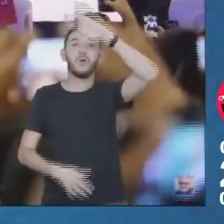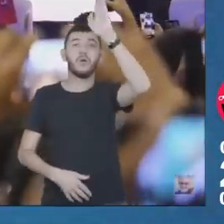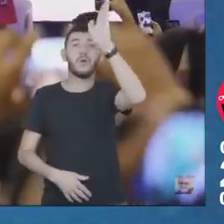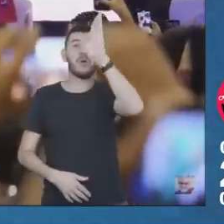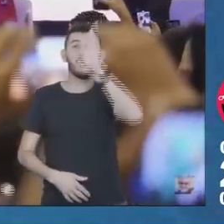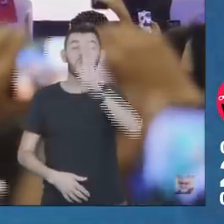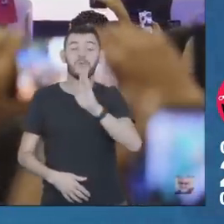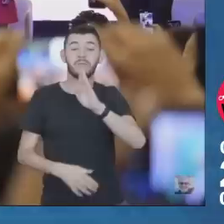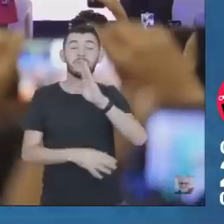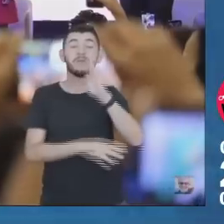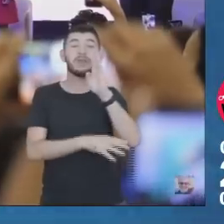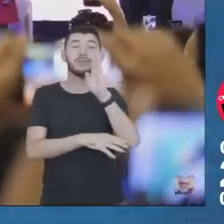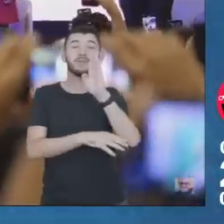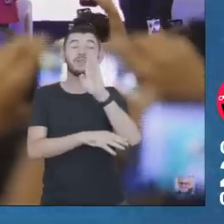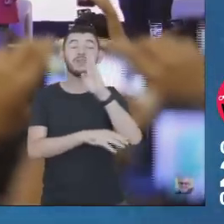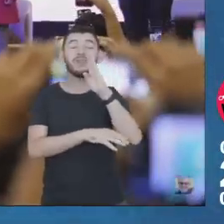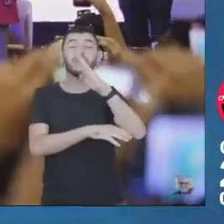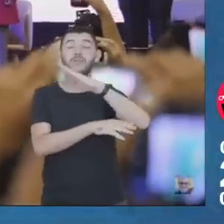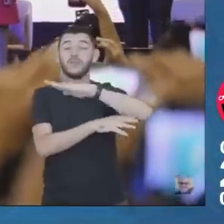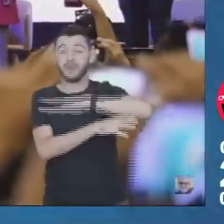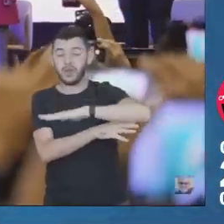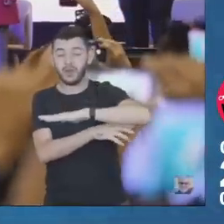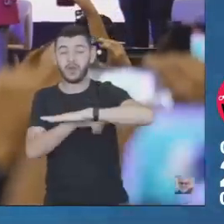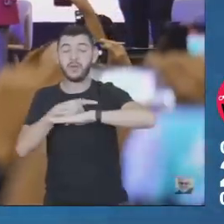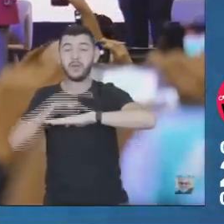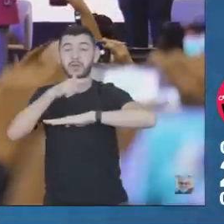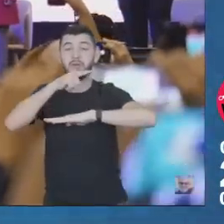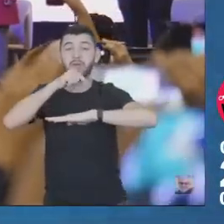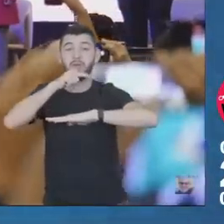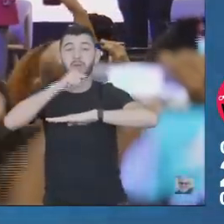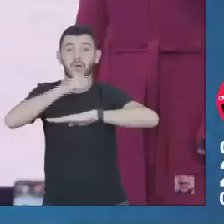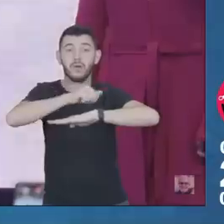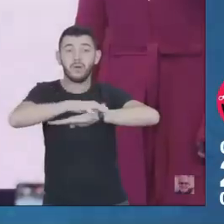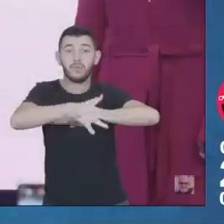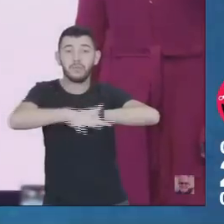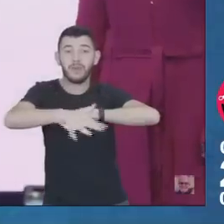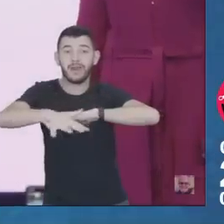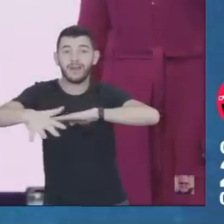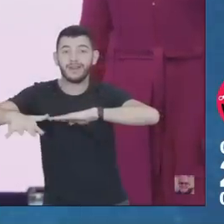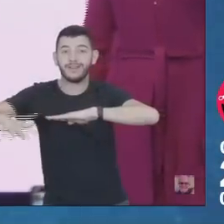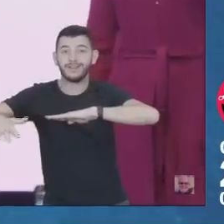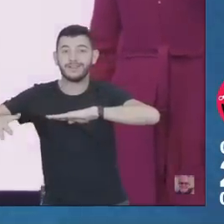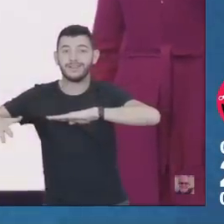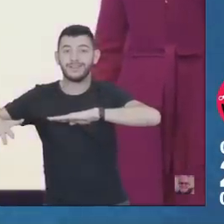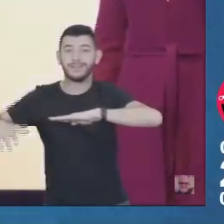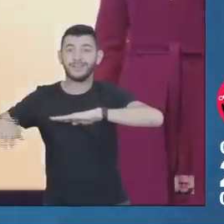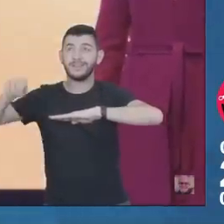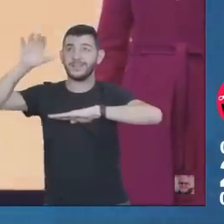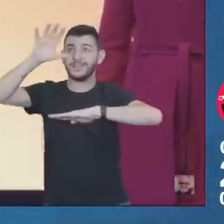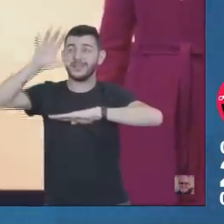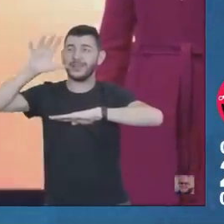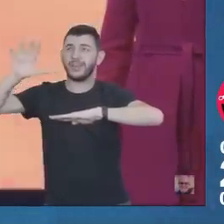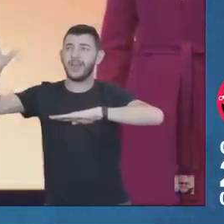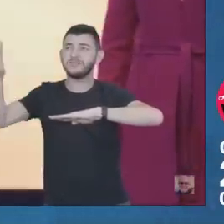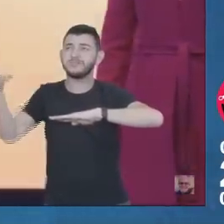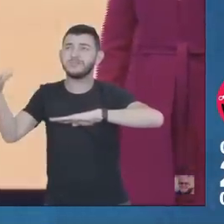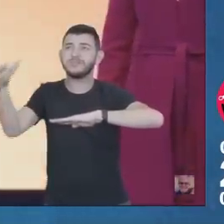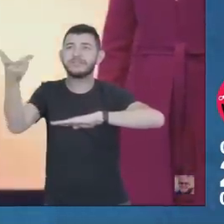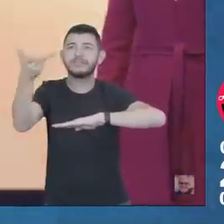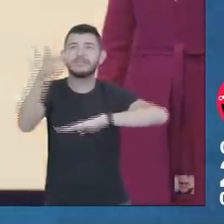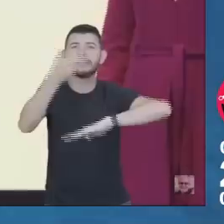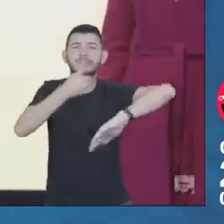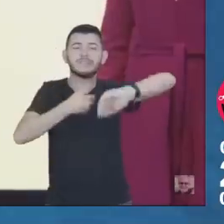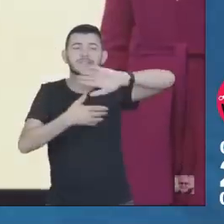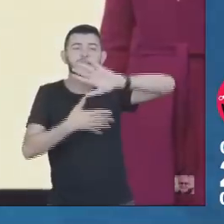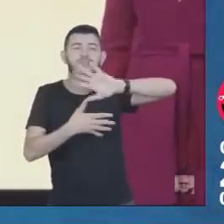céu profundo. Fulguras, o Brasil, florão da América, iluminado ao